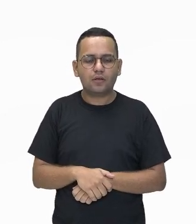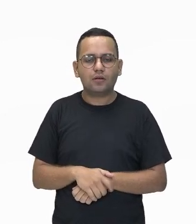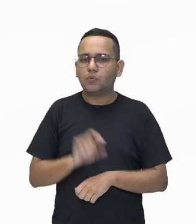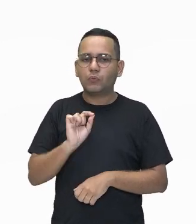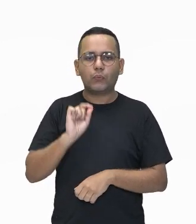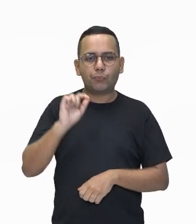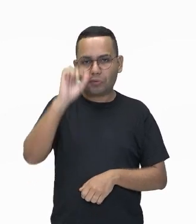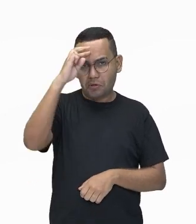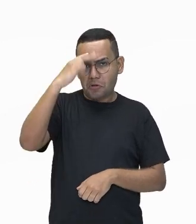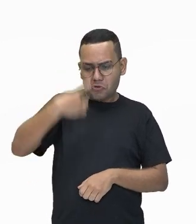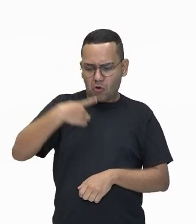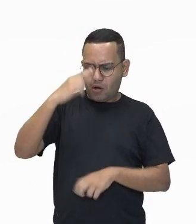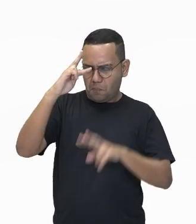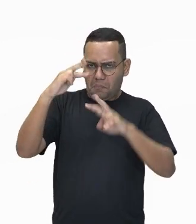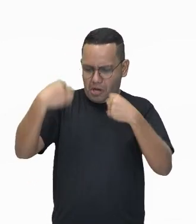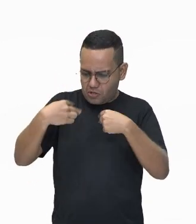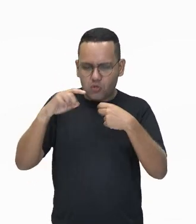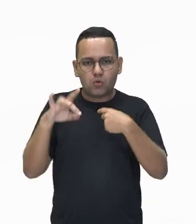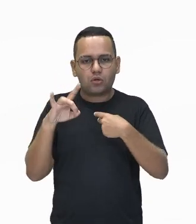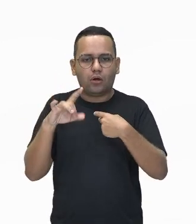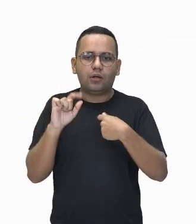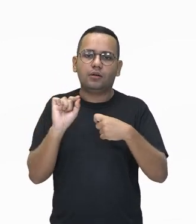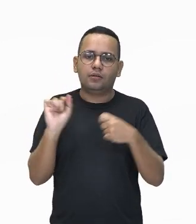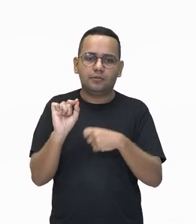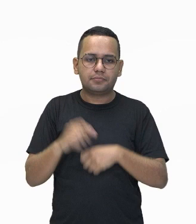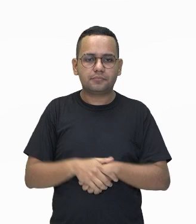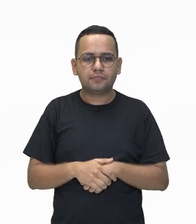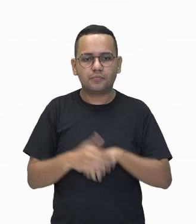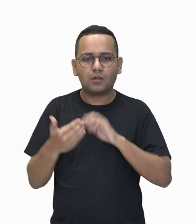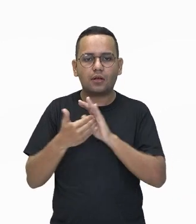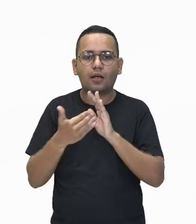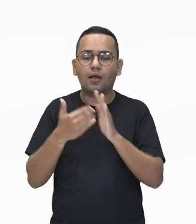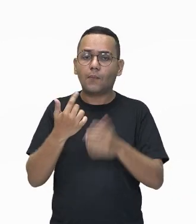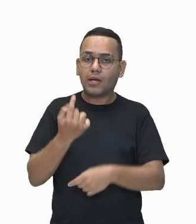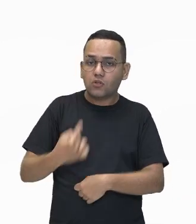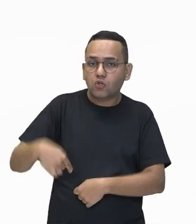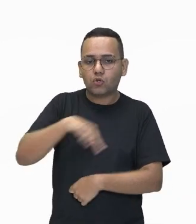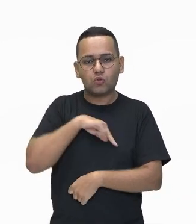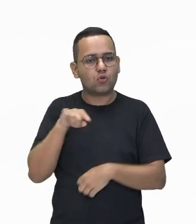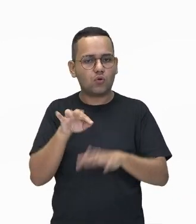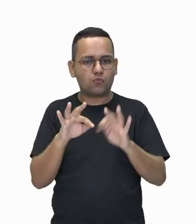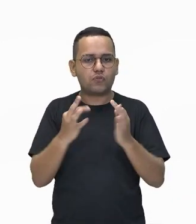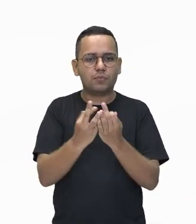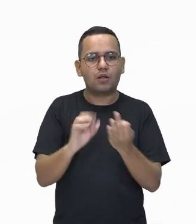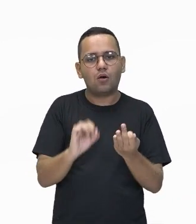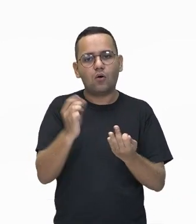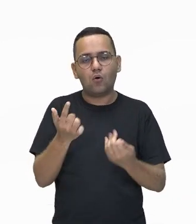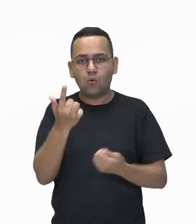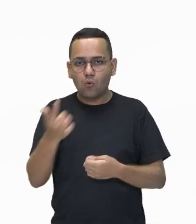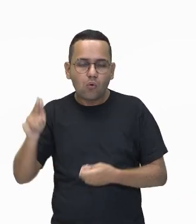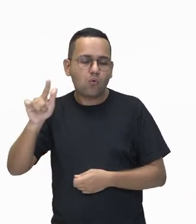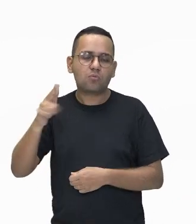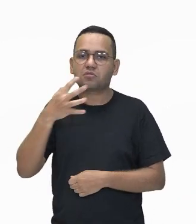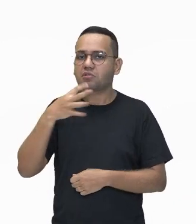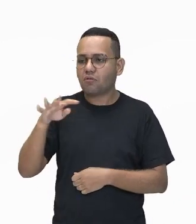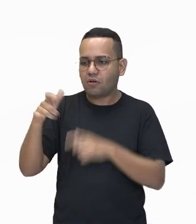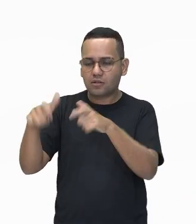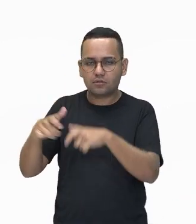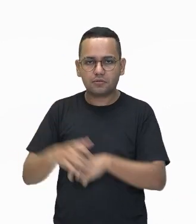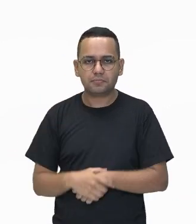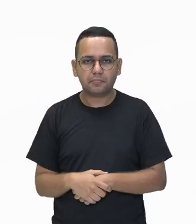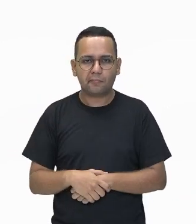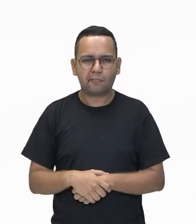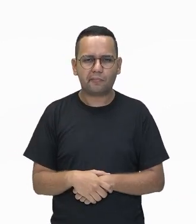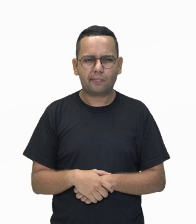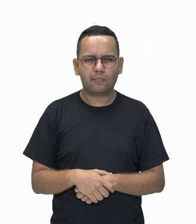da delimitação de nós, né? O familiar, e dos outros, o estranho. Então, percebe que a minha